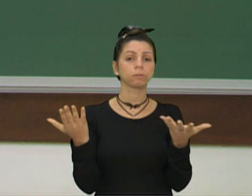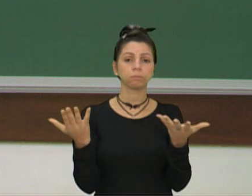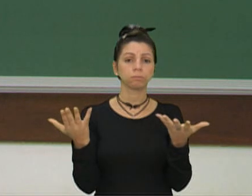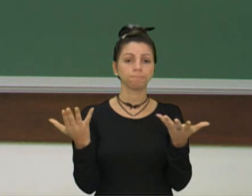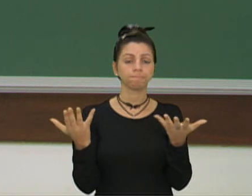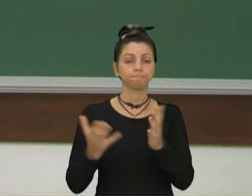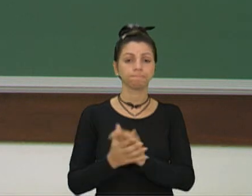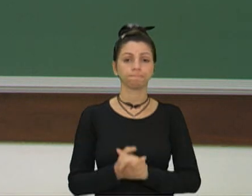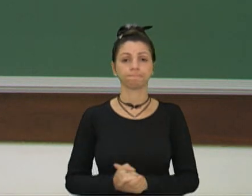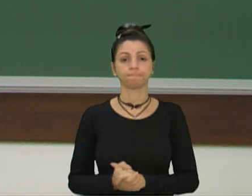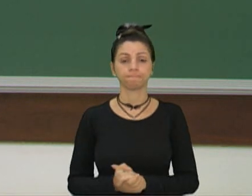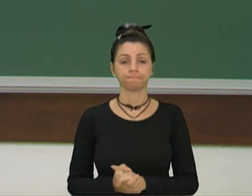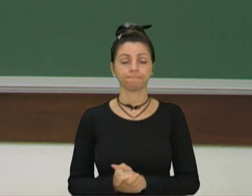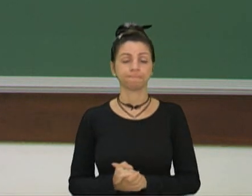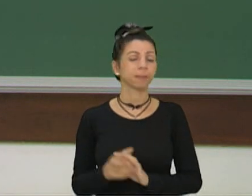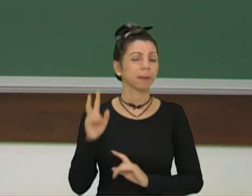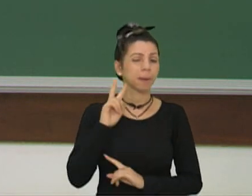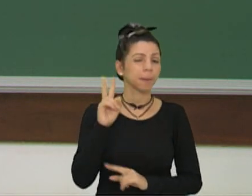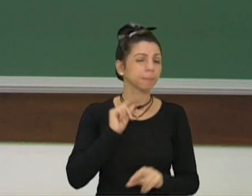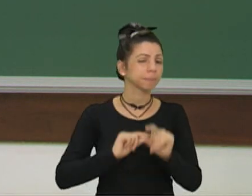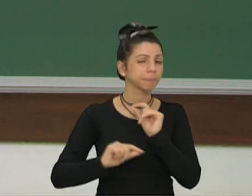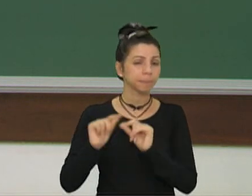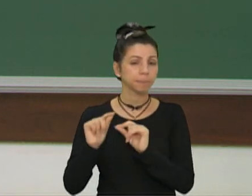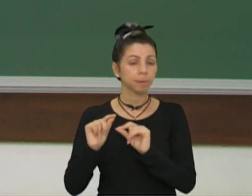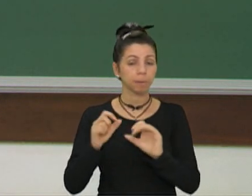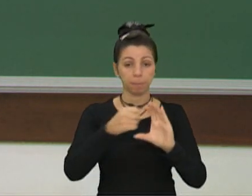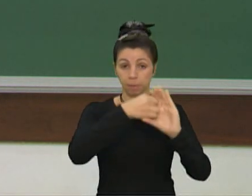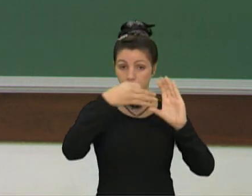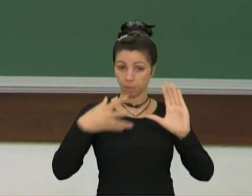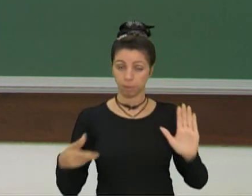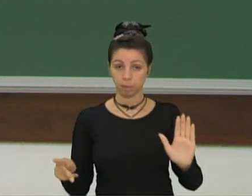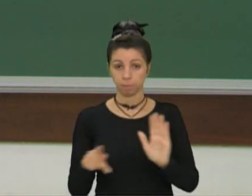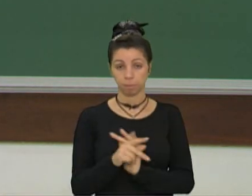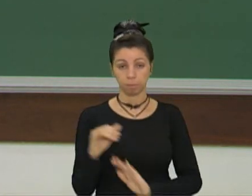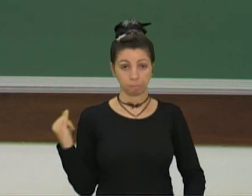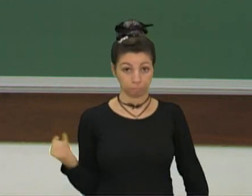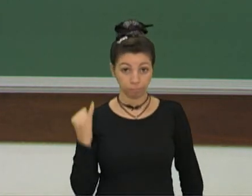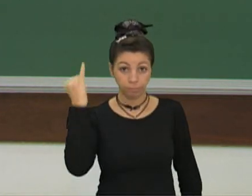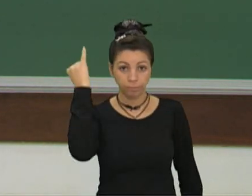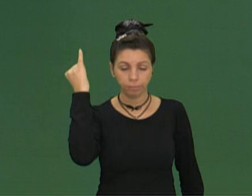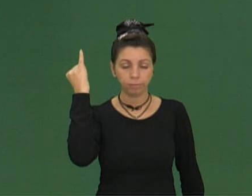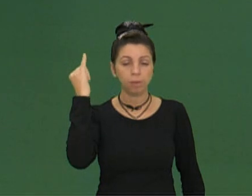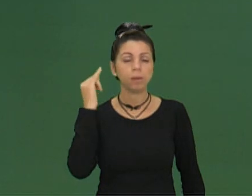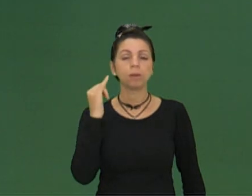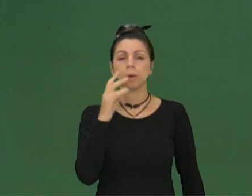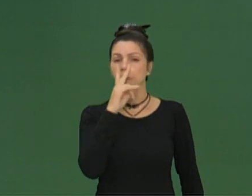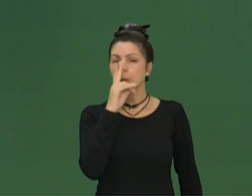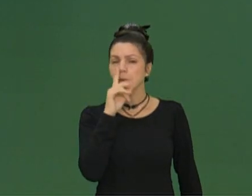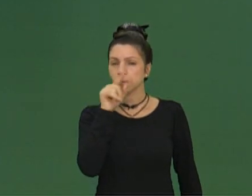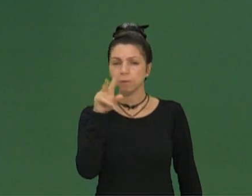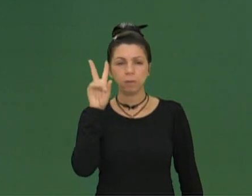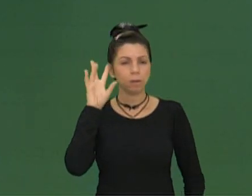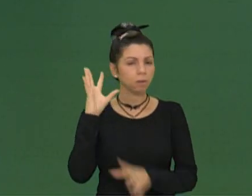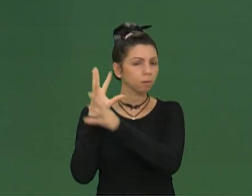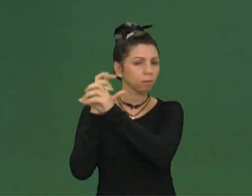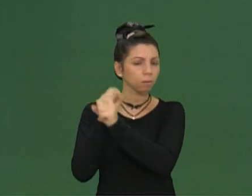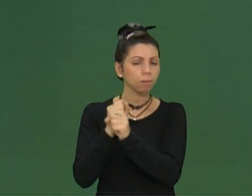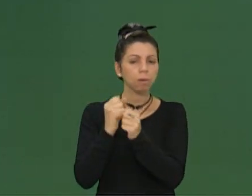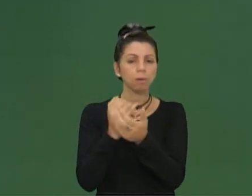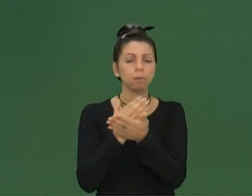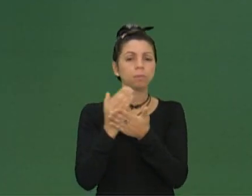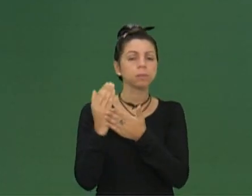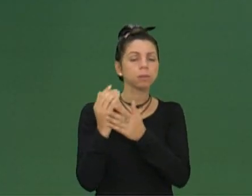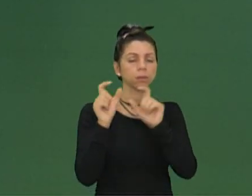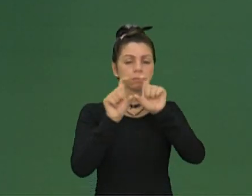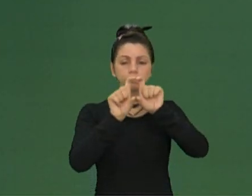equação? O que ela lembra? Ela tem uma característica muito importante e que eu acho que vocês lembraram, na hora que vocês começaram a resolver, vocês já